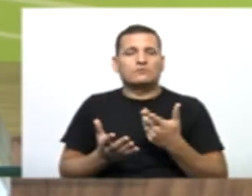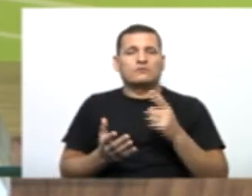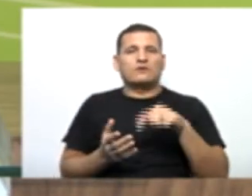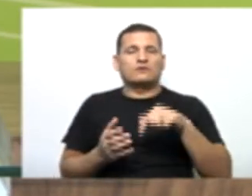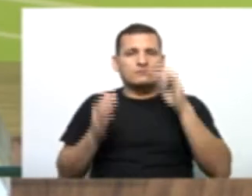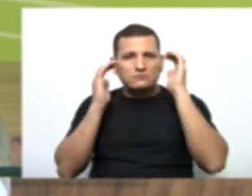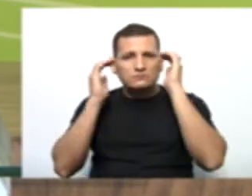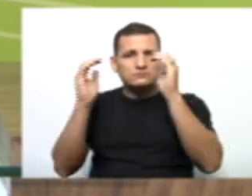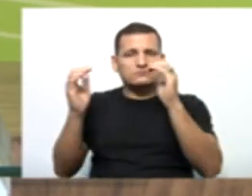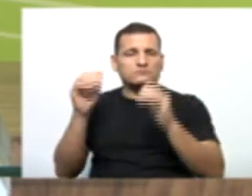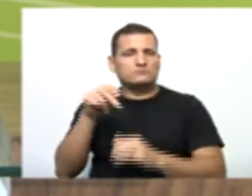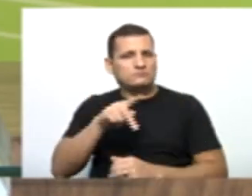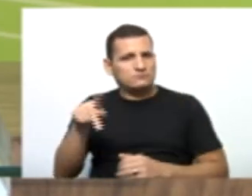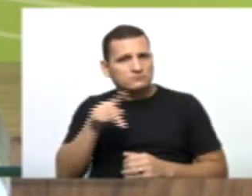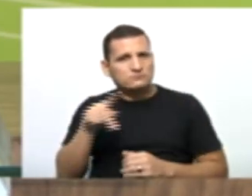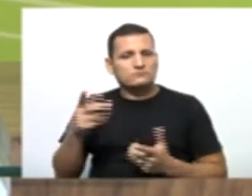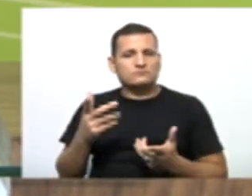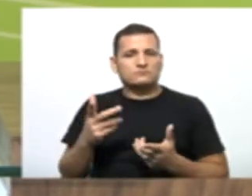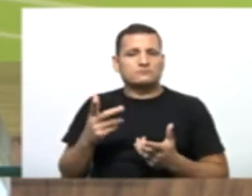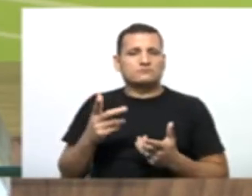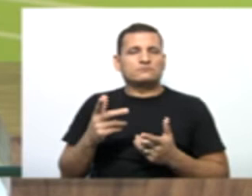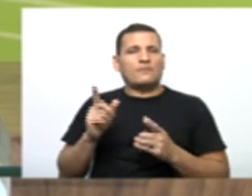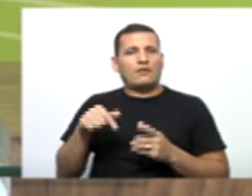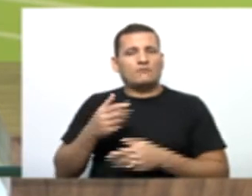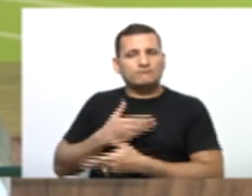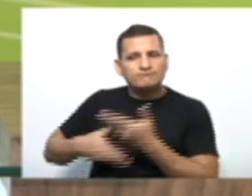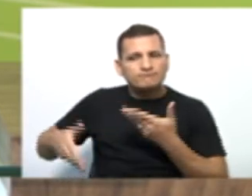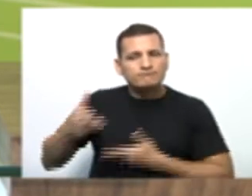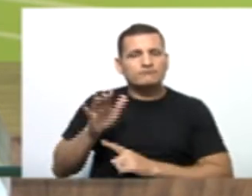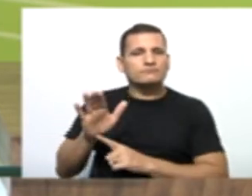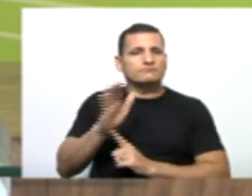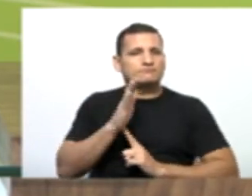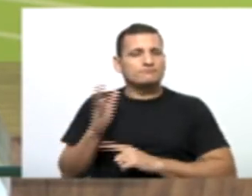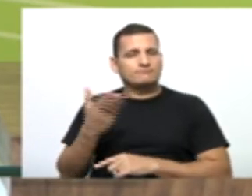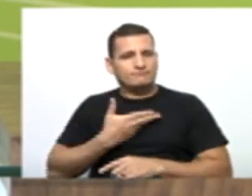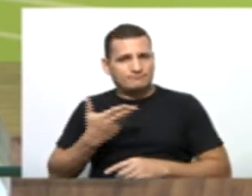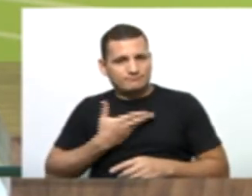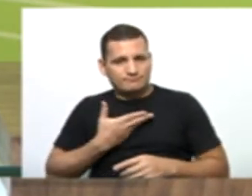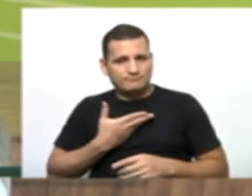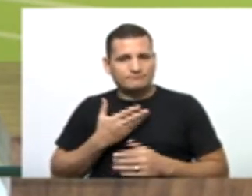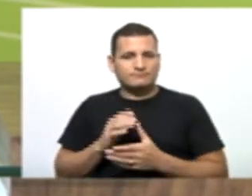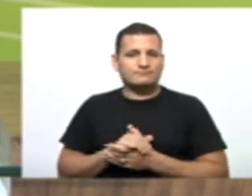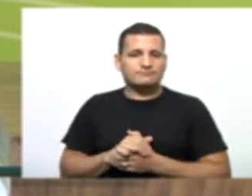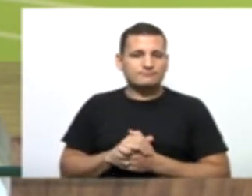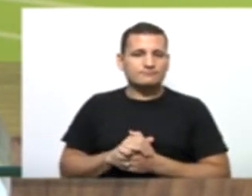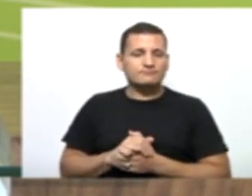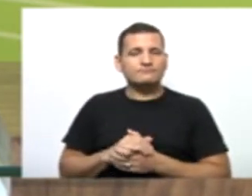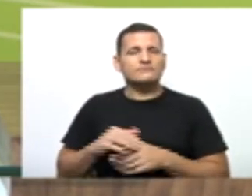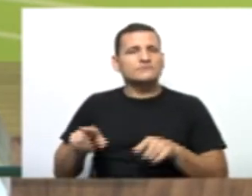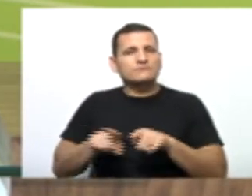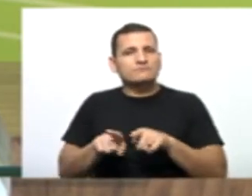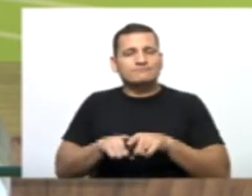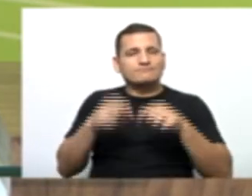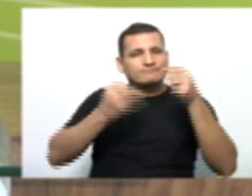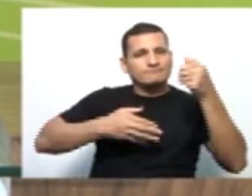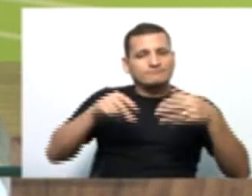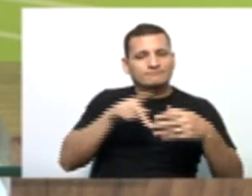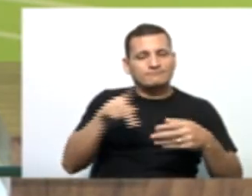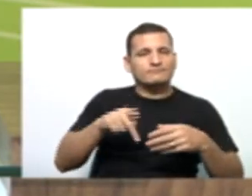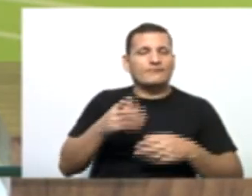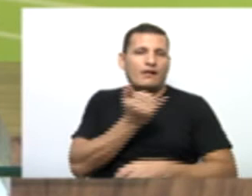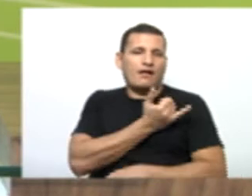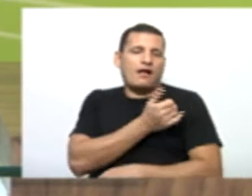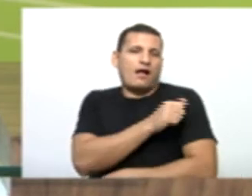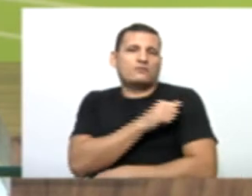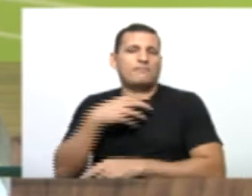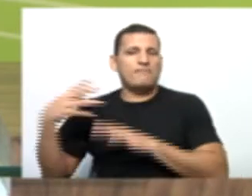estar respeitando os meus professores, de estar colaborando com os meus colegas, o de não conversar enquanto o professor está explicando, isso